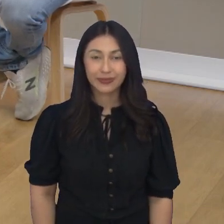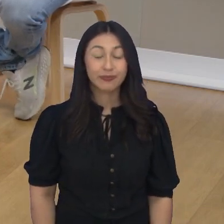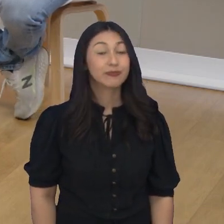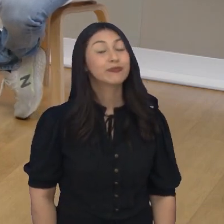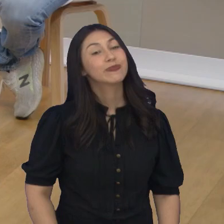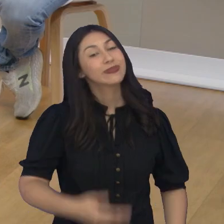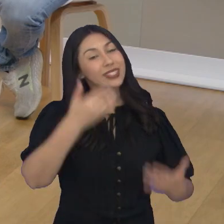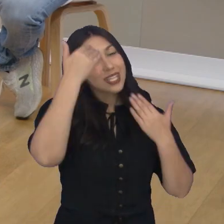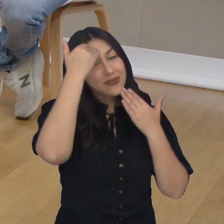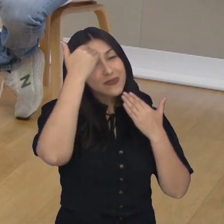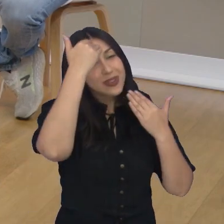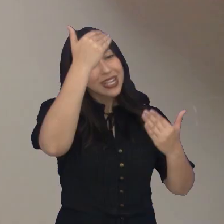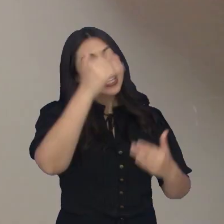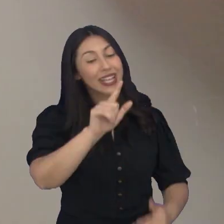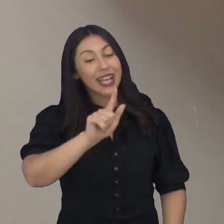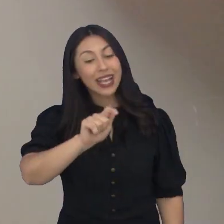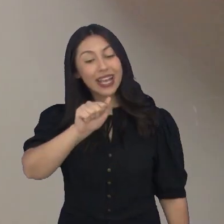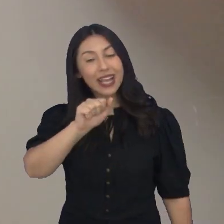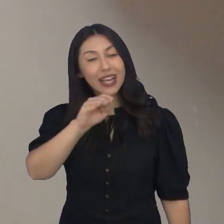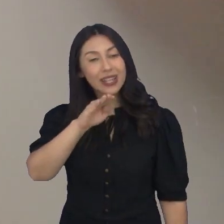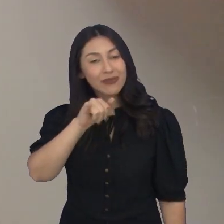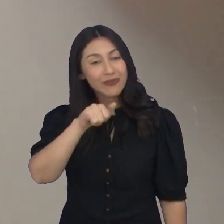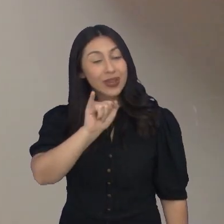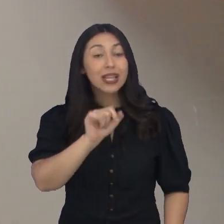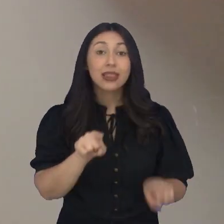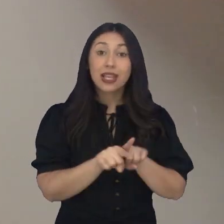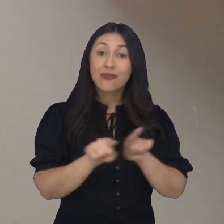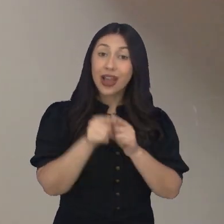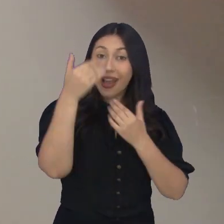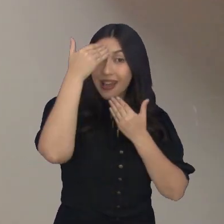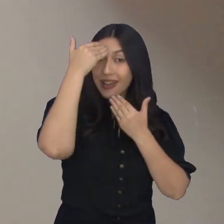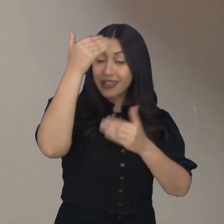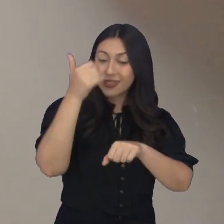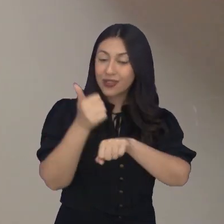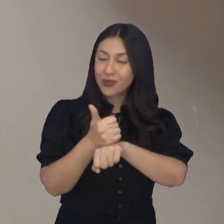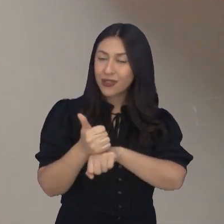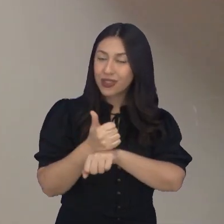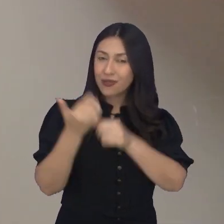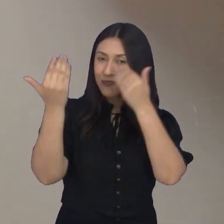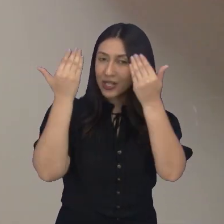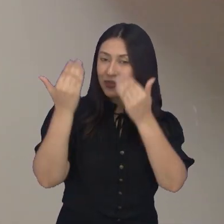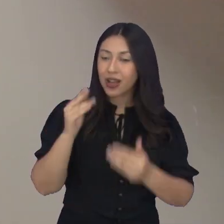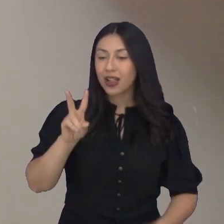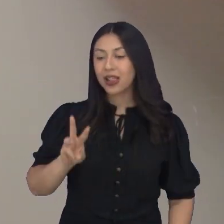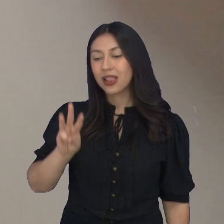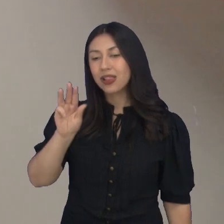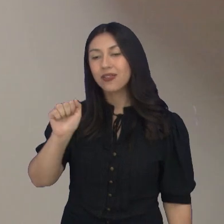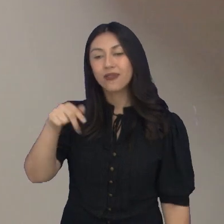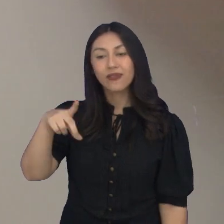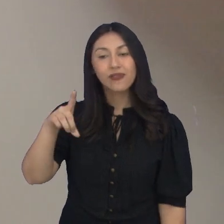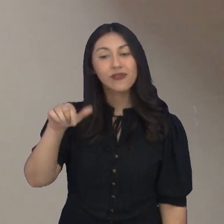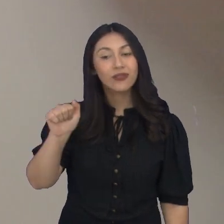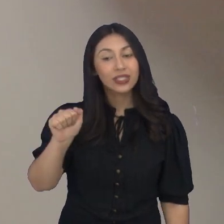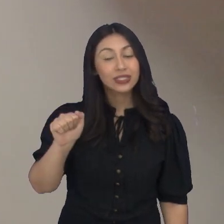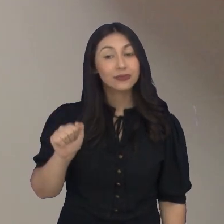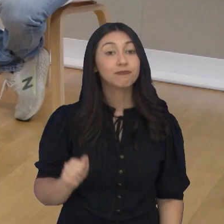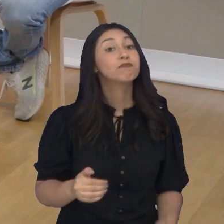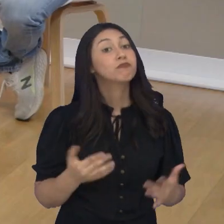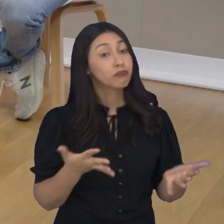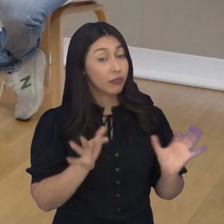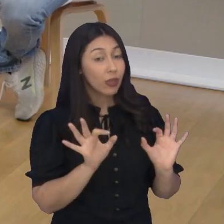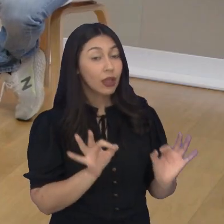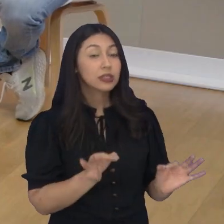Muito obrigada, Gabi Malaguti. Agradeço também a psicóloga Wanda Gregatti pela participação no De Bem com Você. E é isso mesmo,